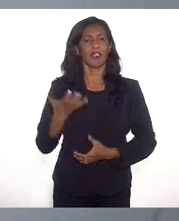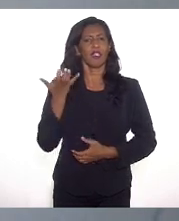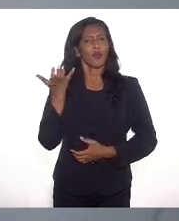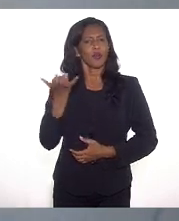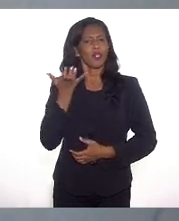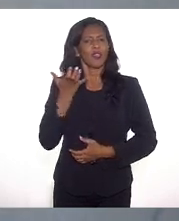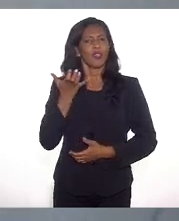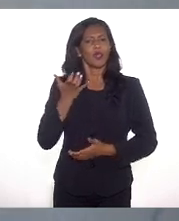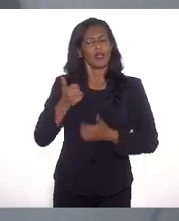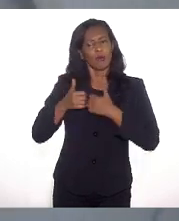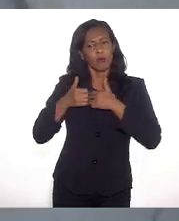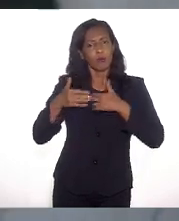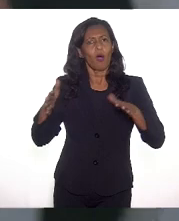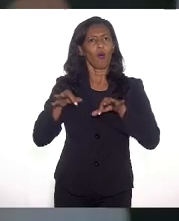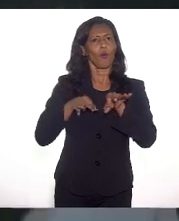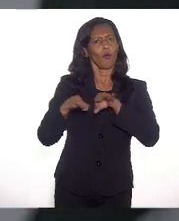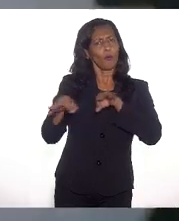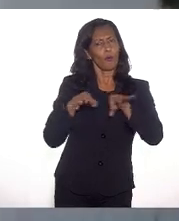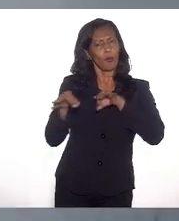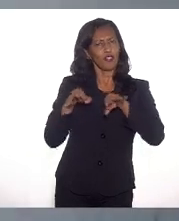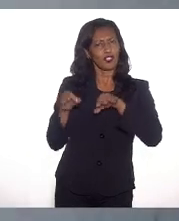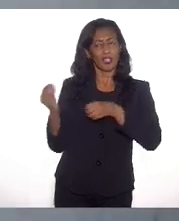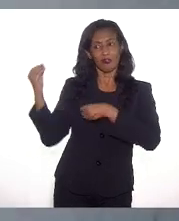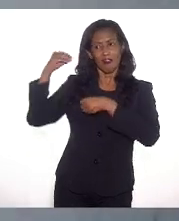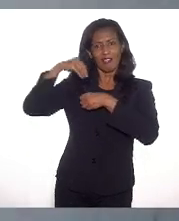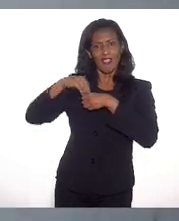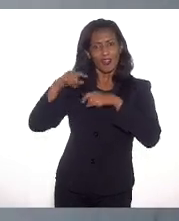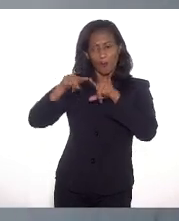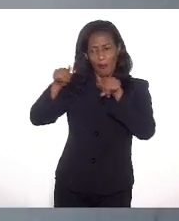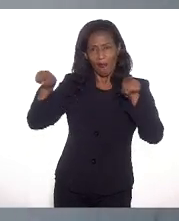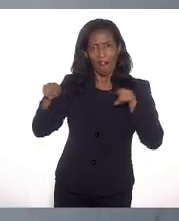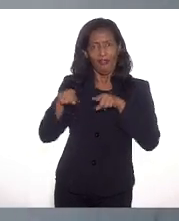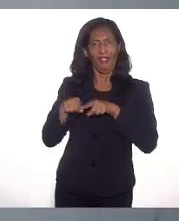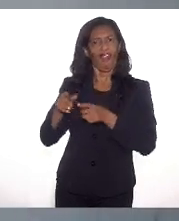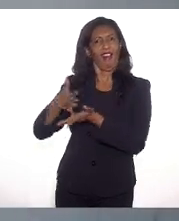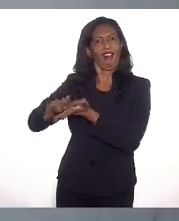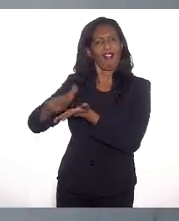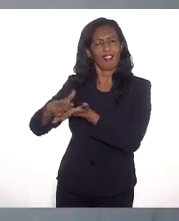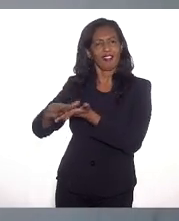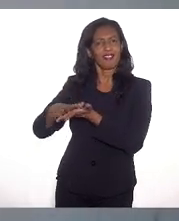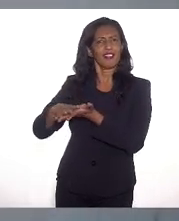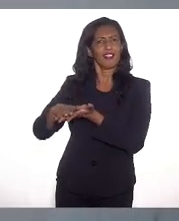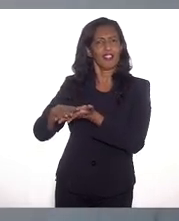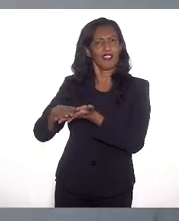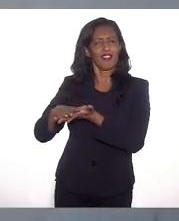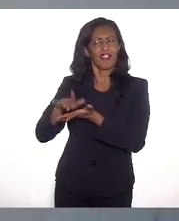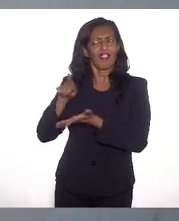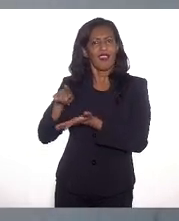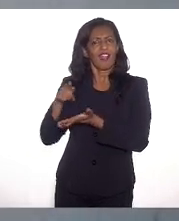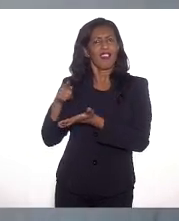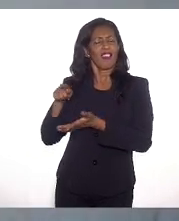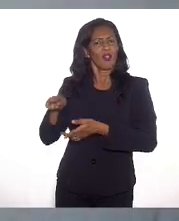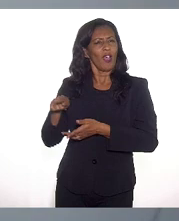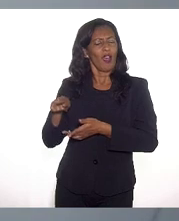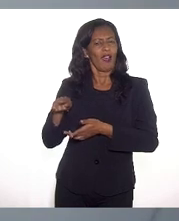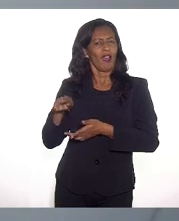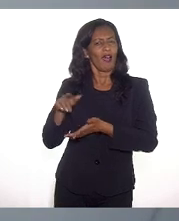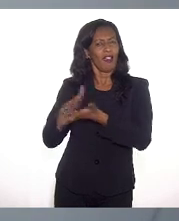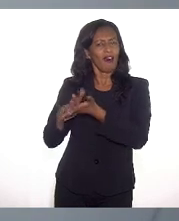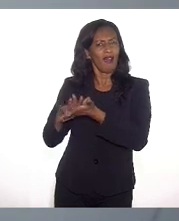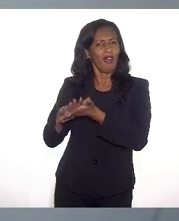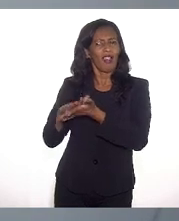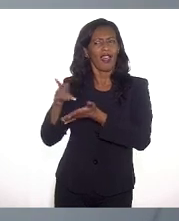lançar um projeto desse em uma escola de samba. A escola de samba, além dela